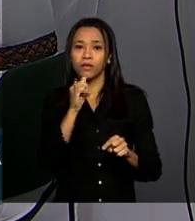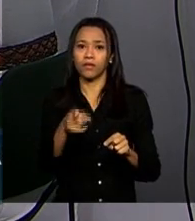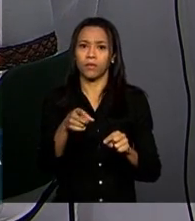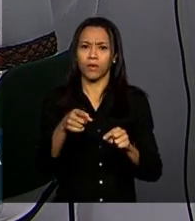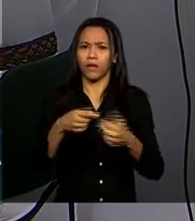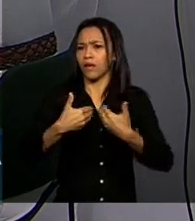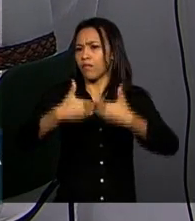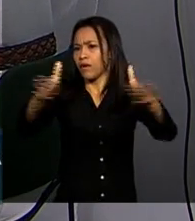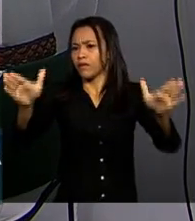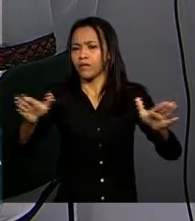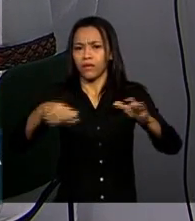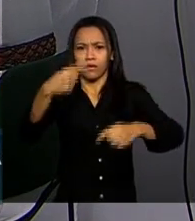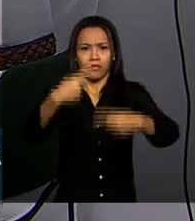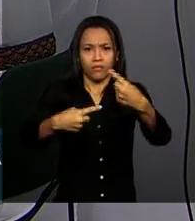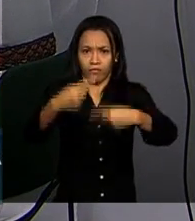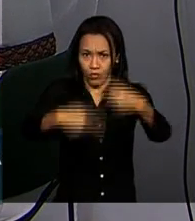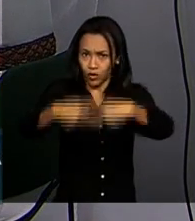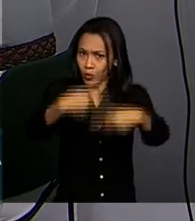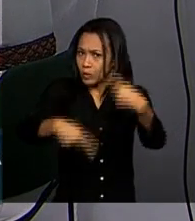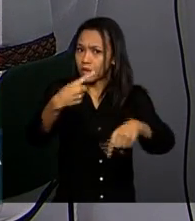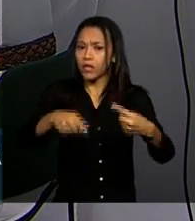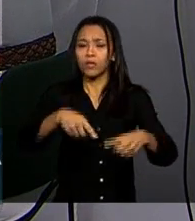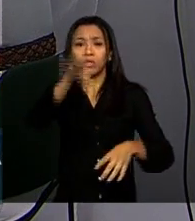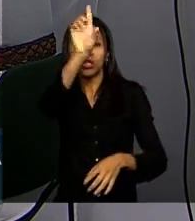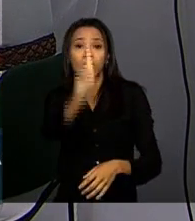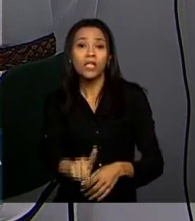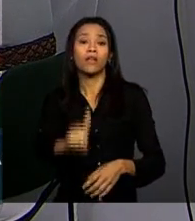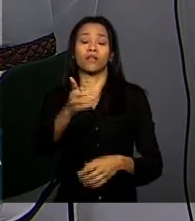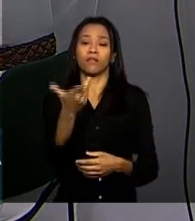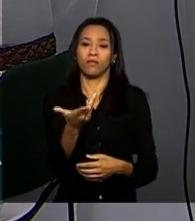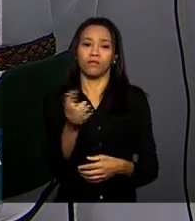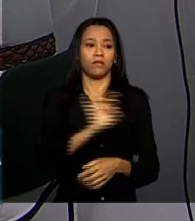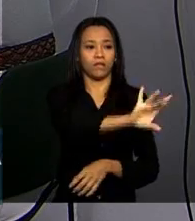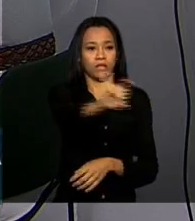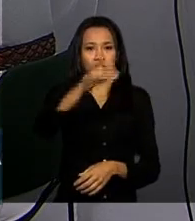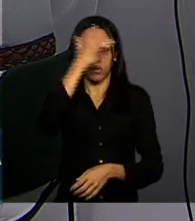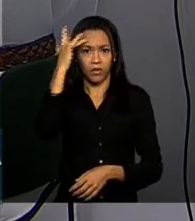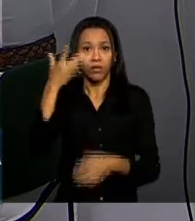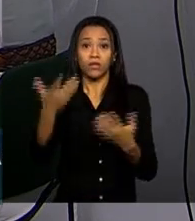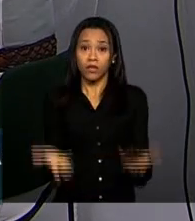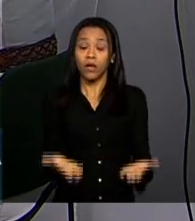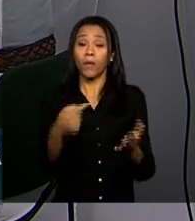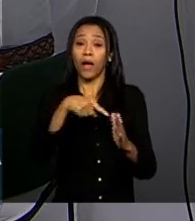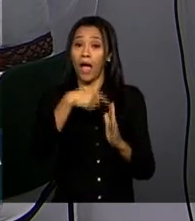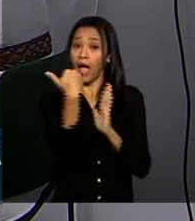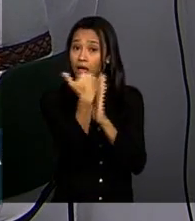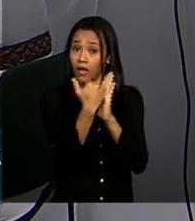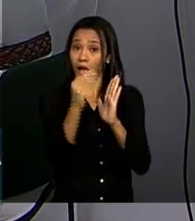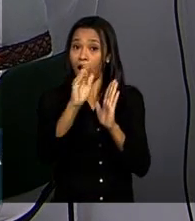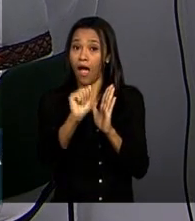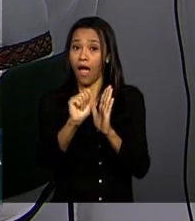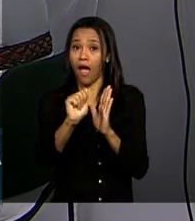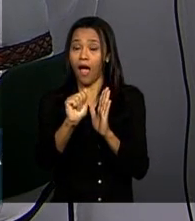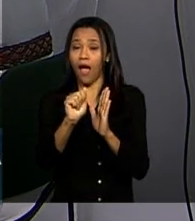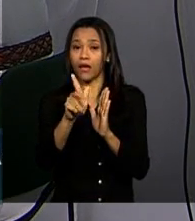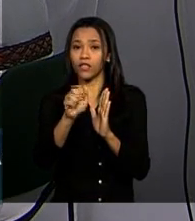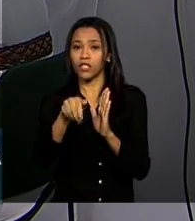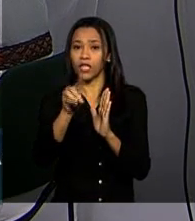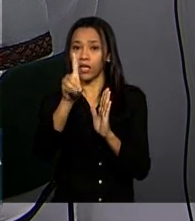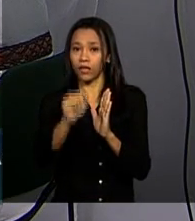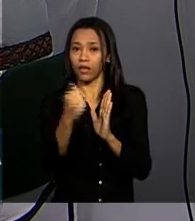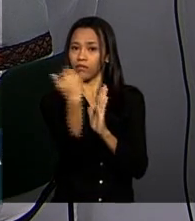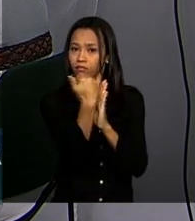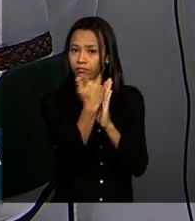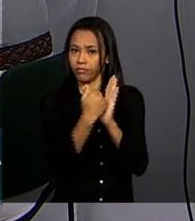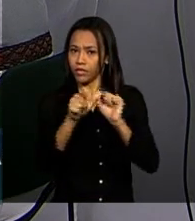liberdades dos direitos de cidadania a reforma política é uma agenda fundamental que este governo e a presidente Dilma vai vai